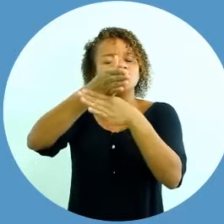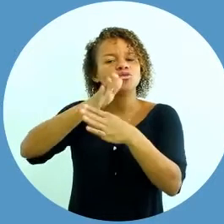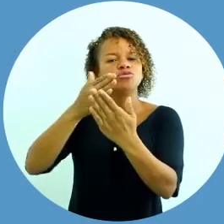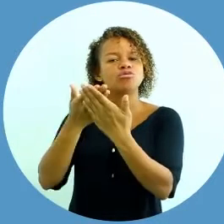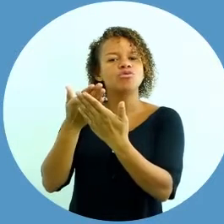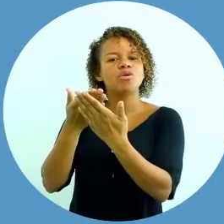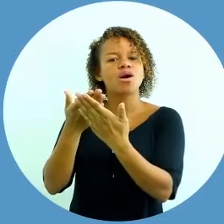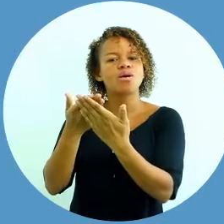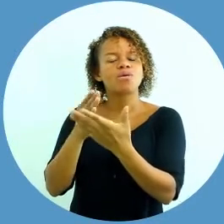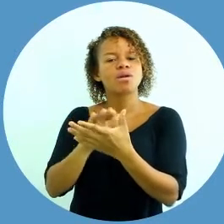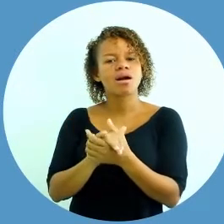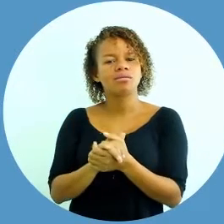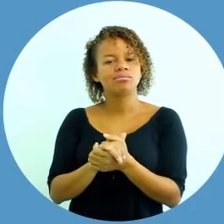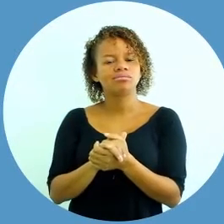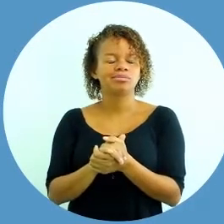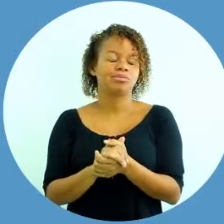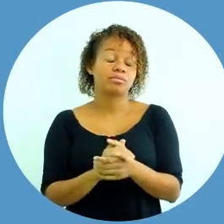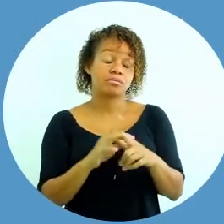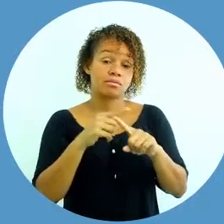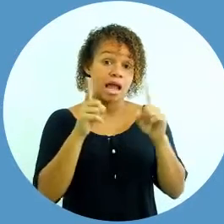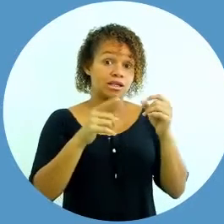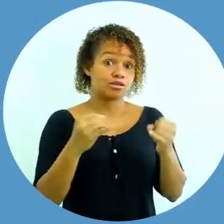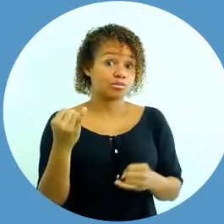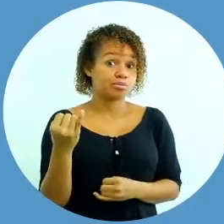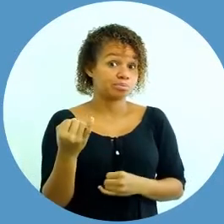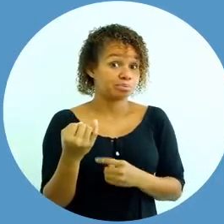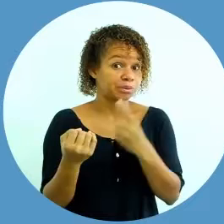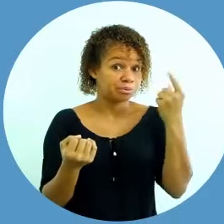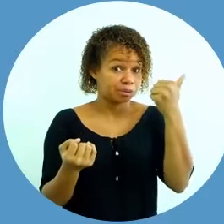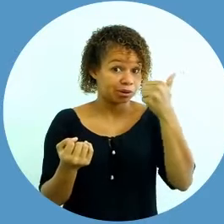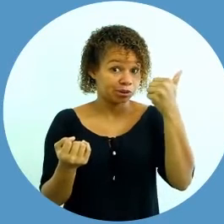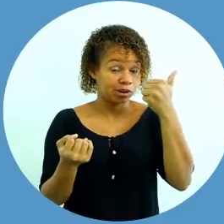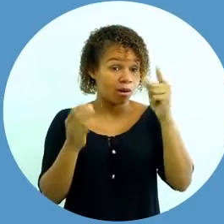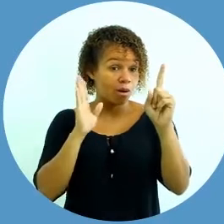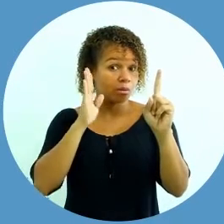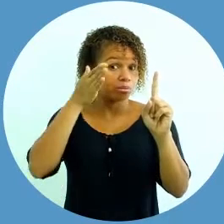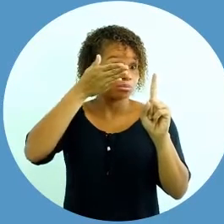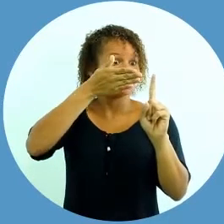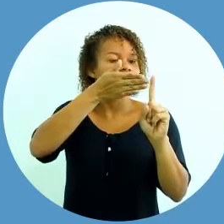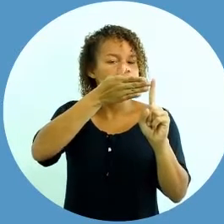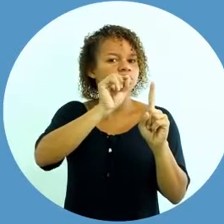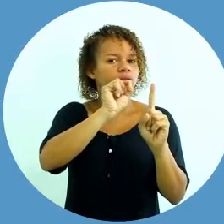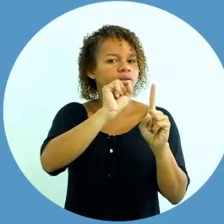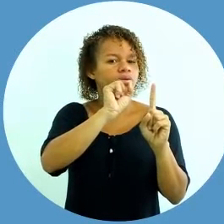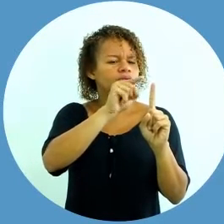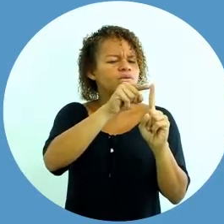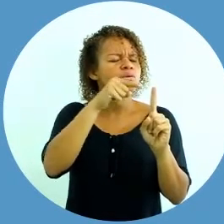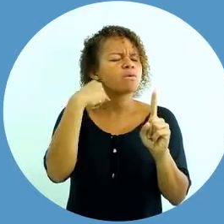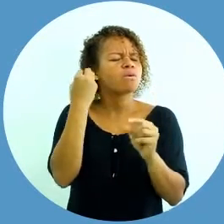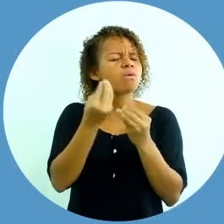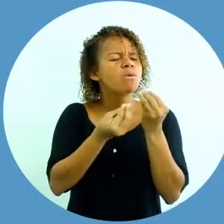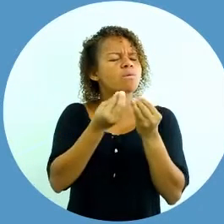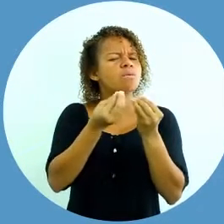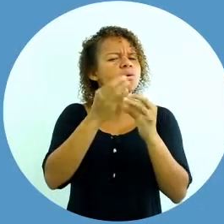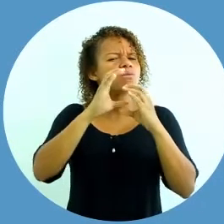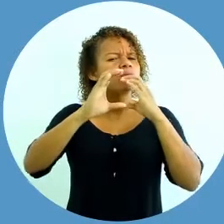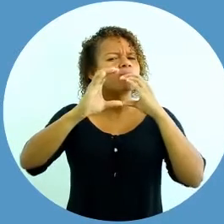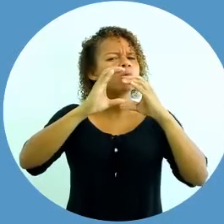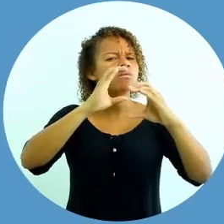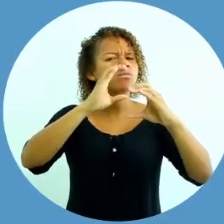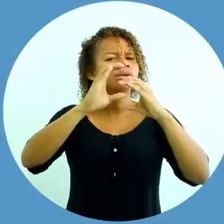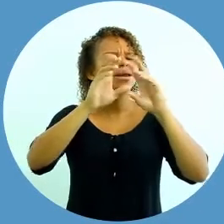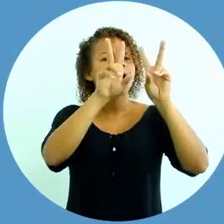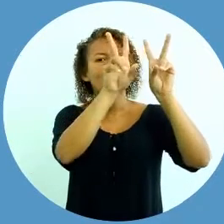sobre isso. Mas, em primeiro lugar, ter como objetivo como é que eu vou